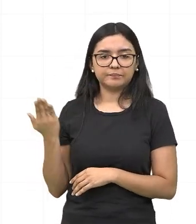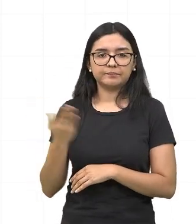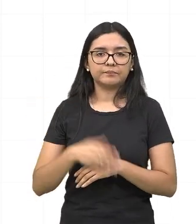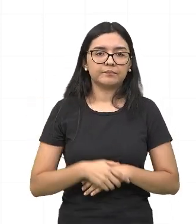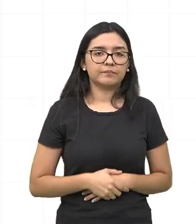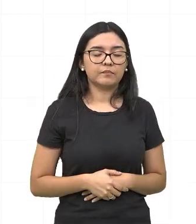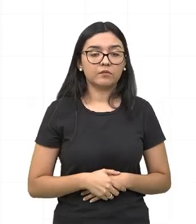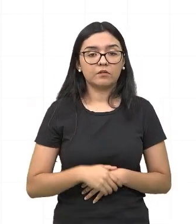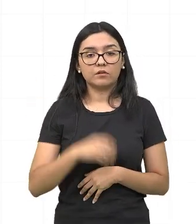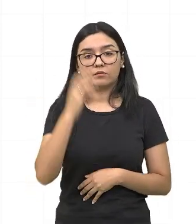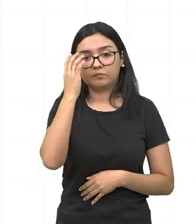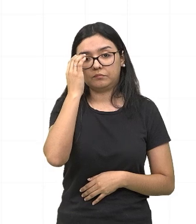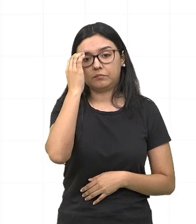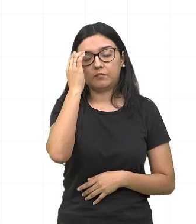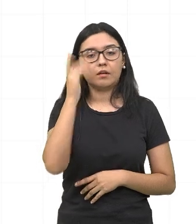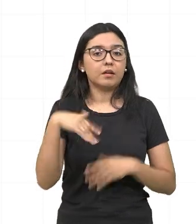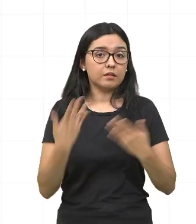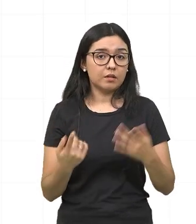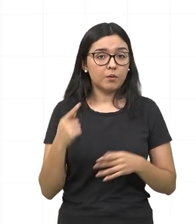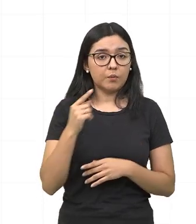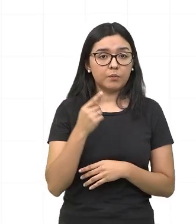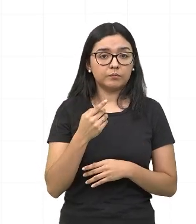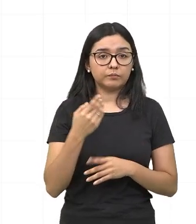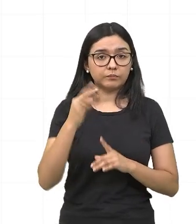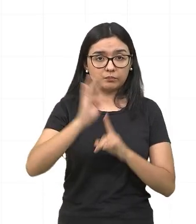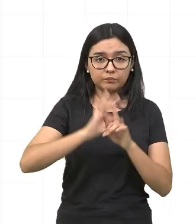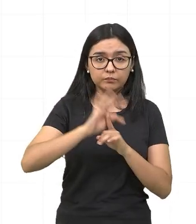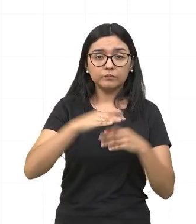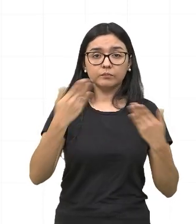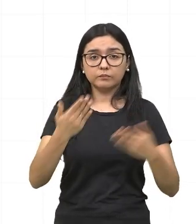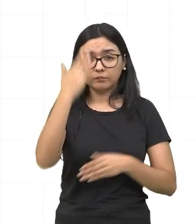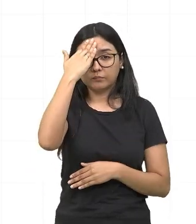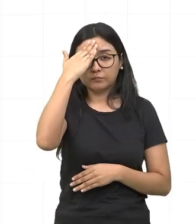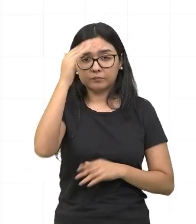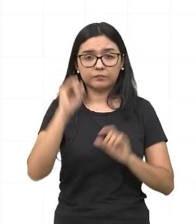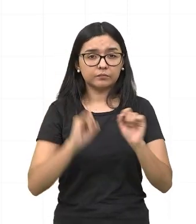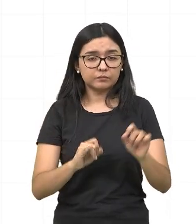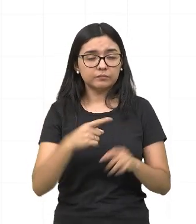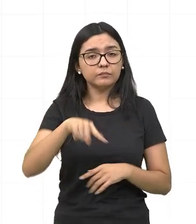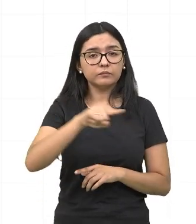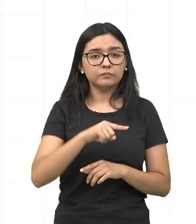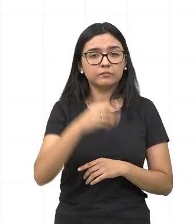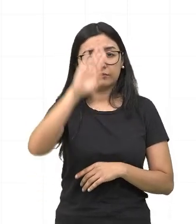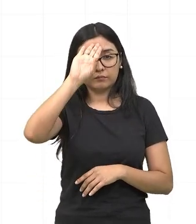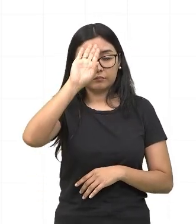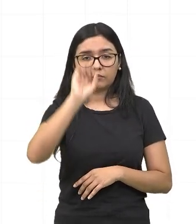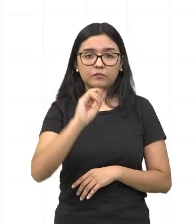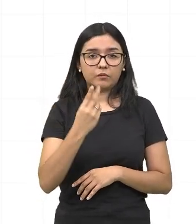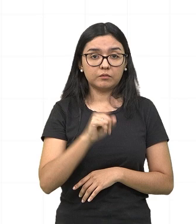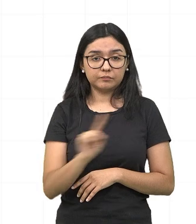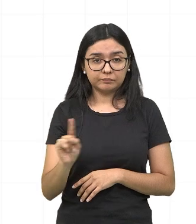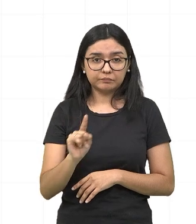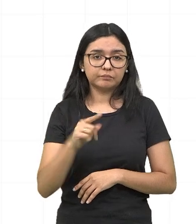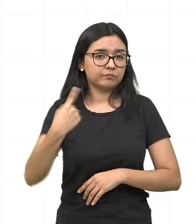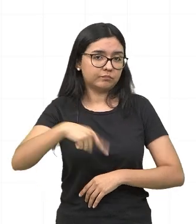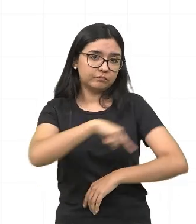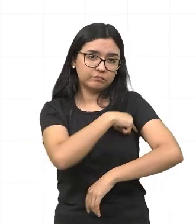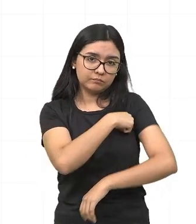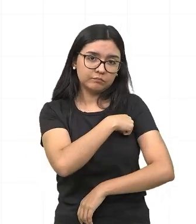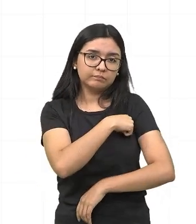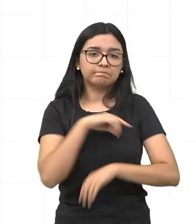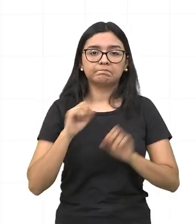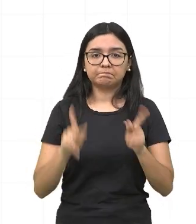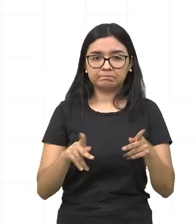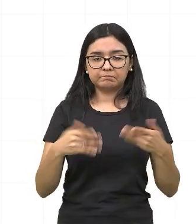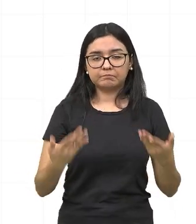vida. Ó. Esse é aquele termômetro que eu utilizo para medir a temperatura, para saber se a pessoa está com febre ou não. Ó. Tá legal? Esse é